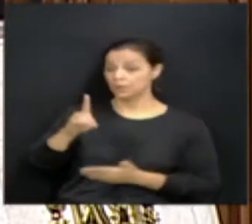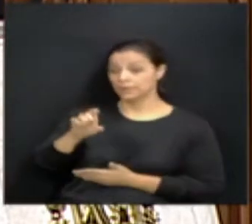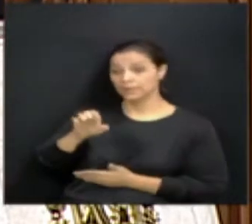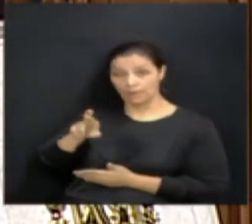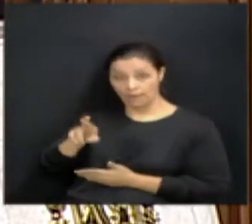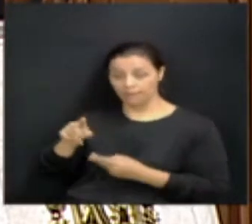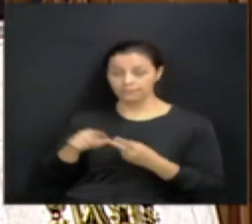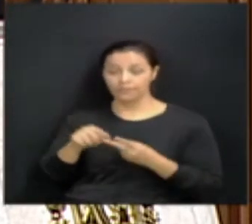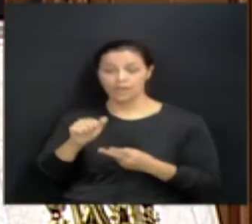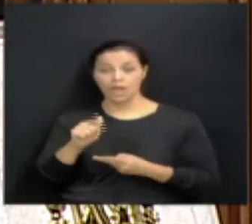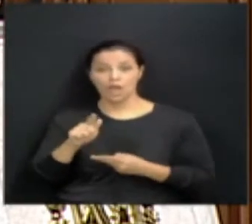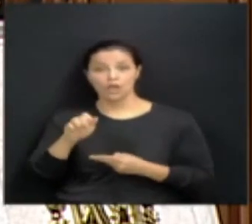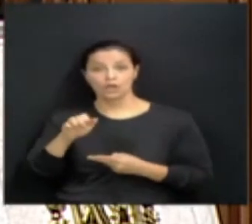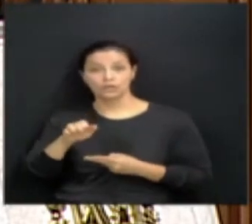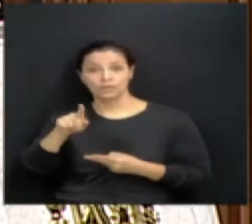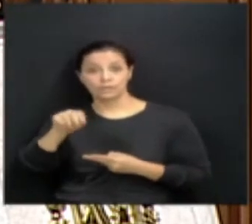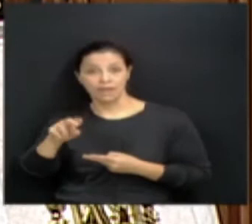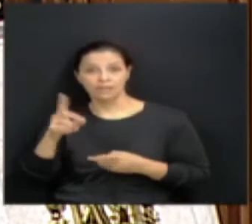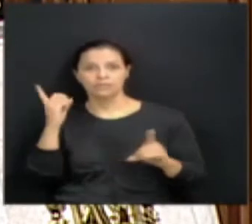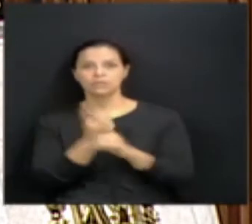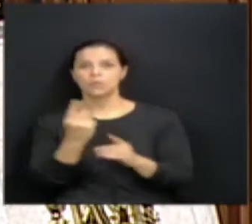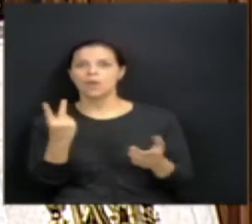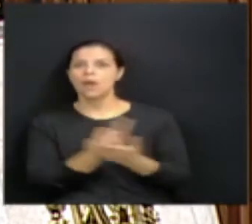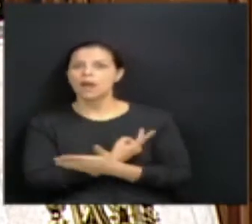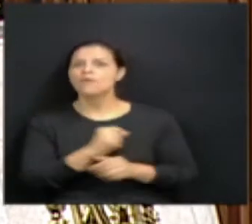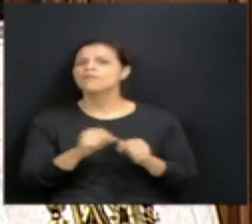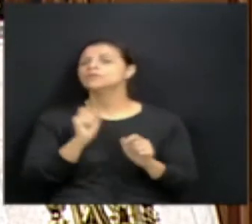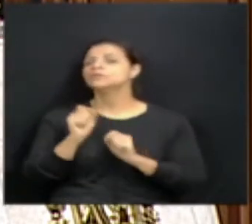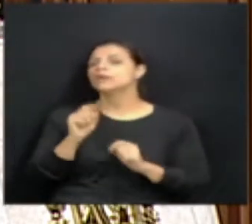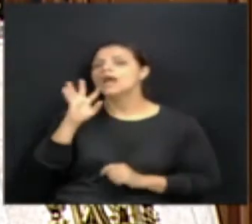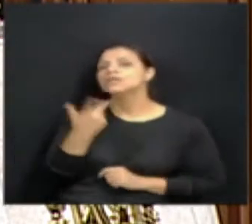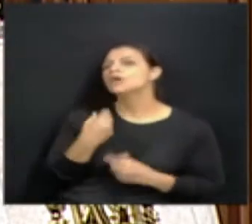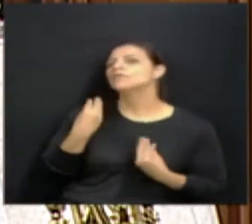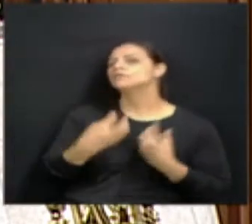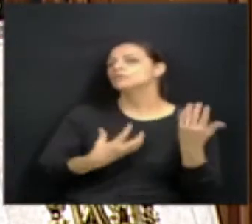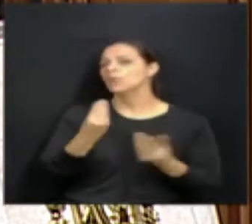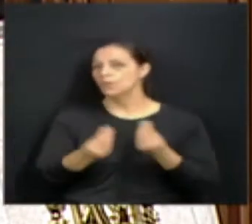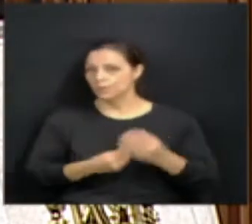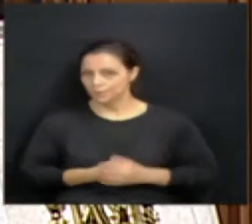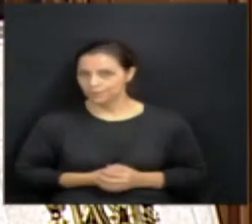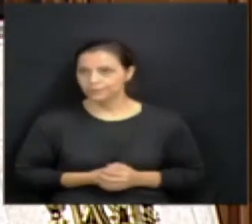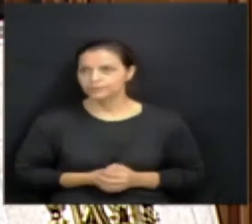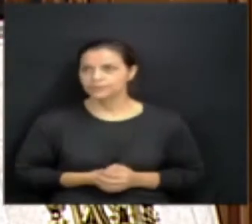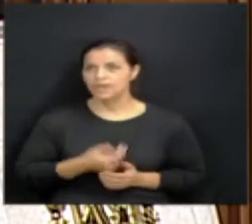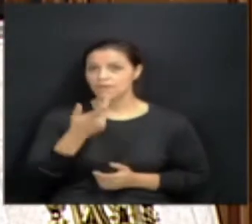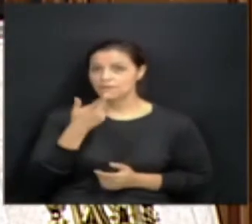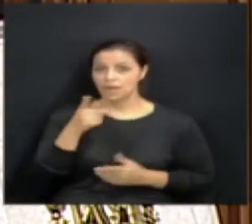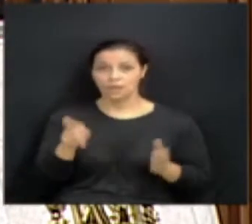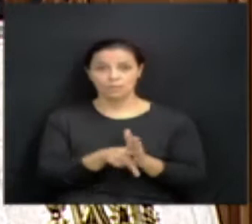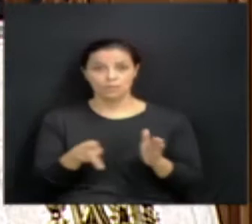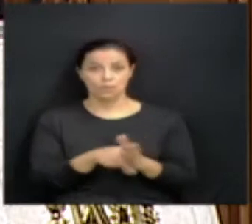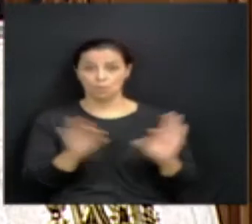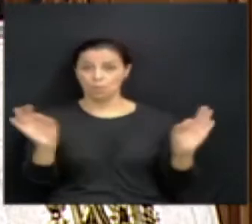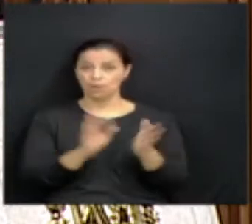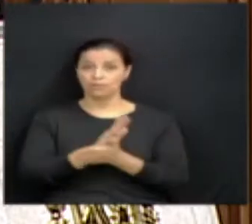e a AGEPAR, quando descobrem esse erro de cálculo, vêm com uma solução brilhante. Não dar